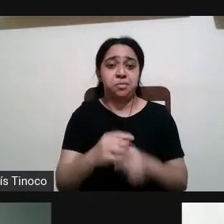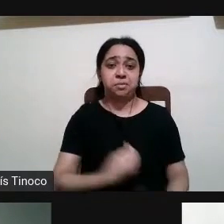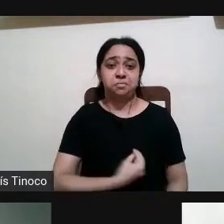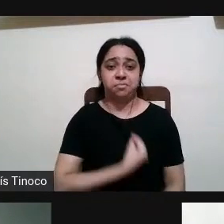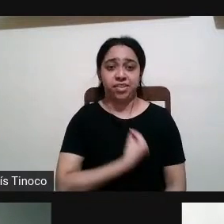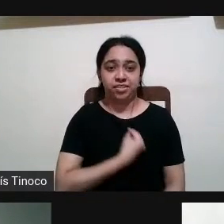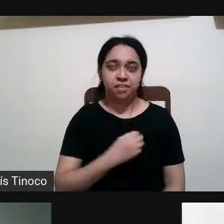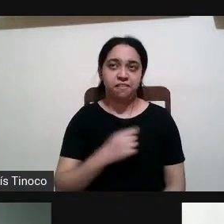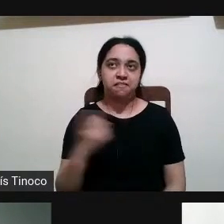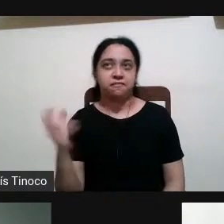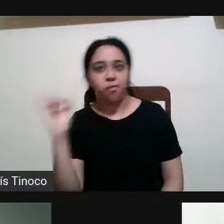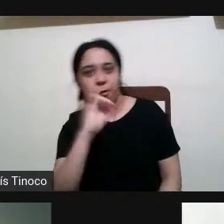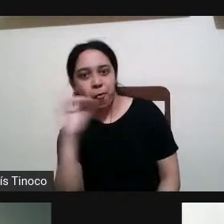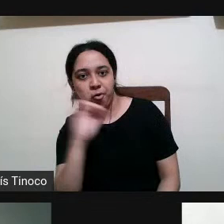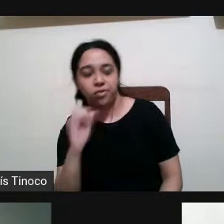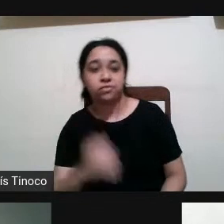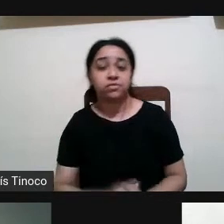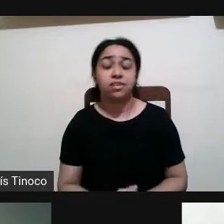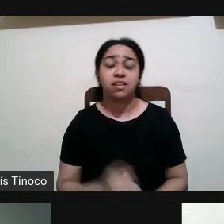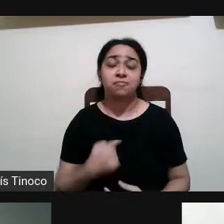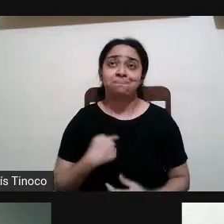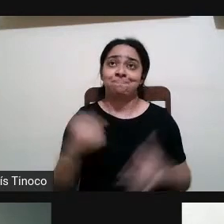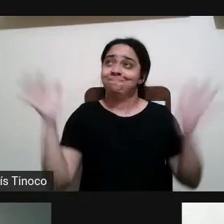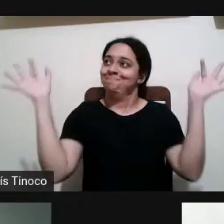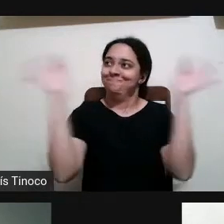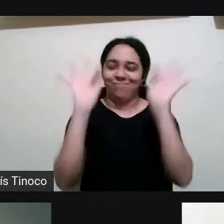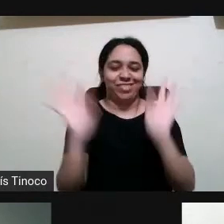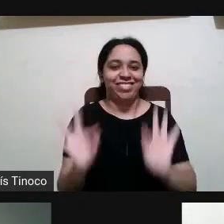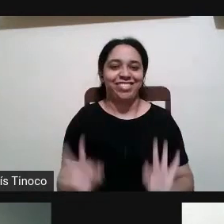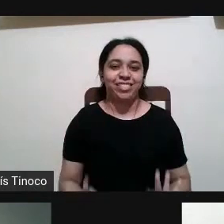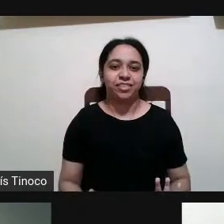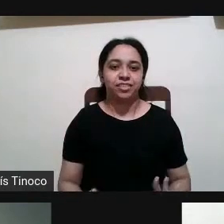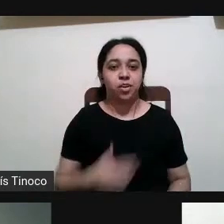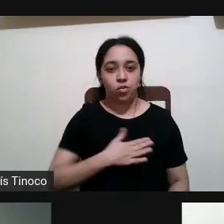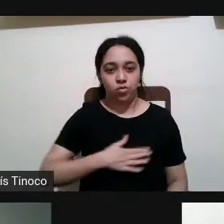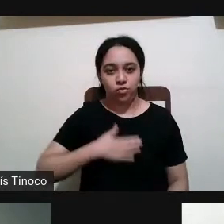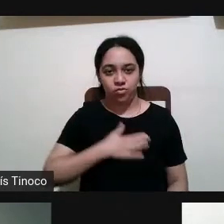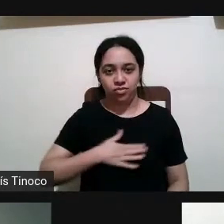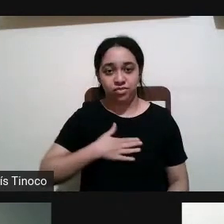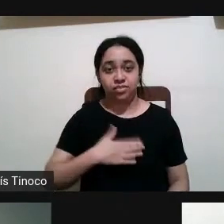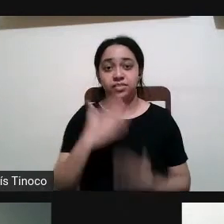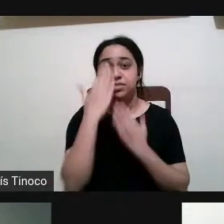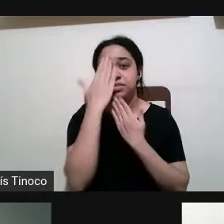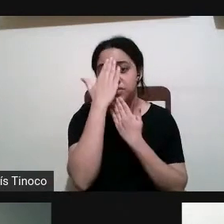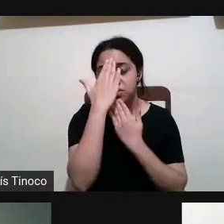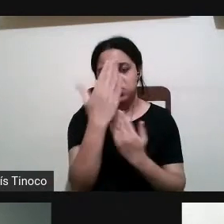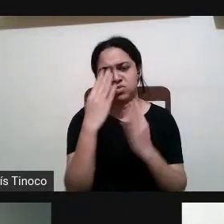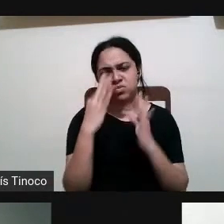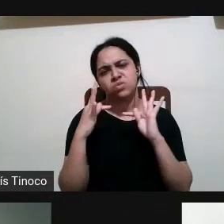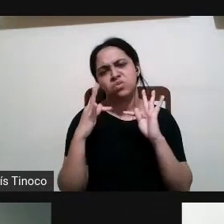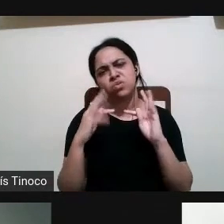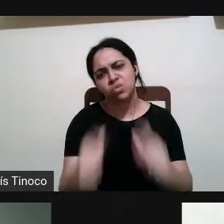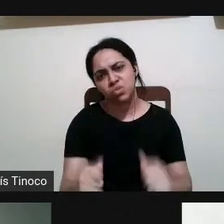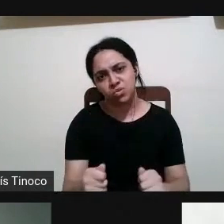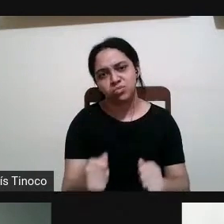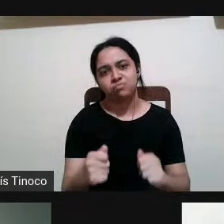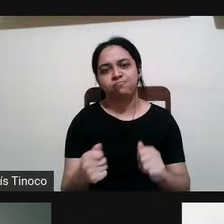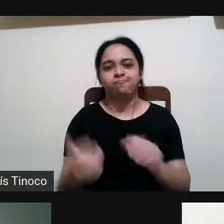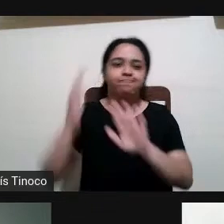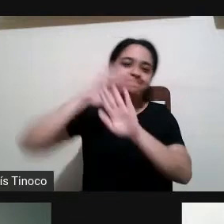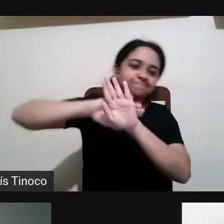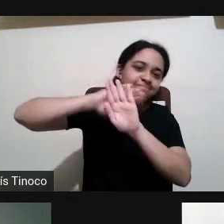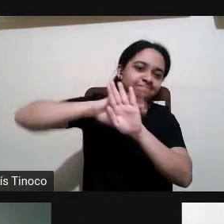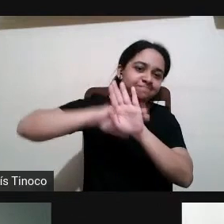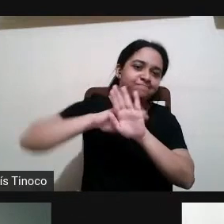oi, e eu fico muito feliz por isso. Gostaria de agradecer a todos que estão por trás, né, do